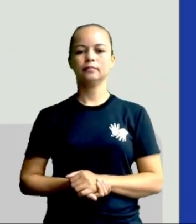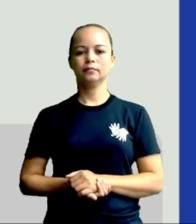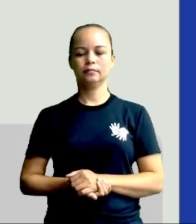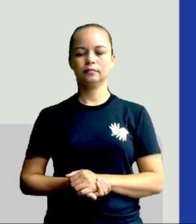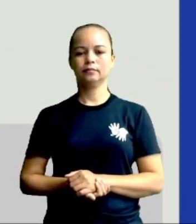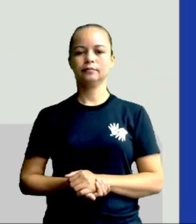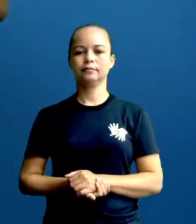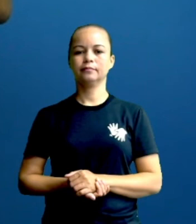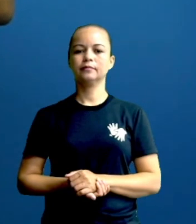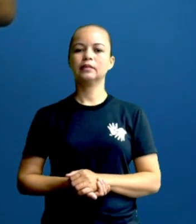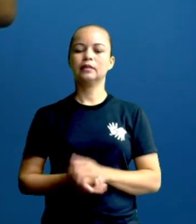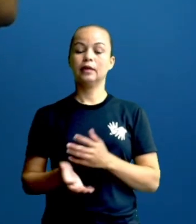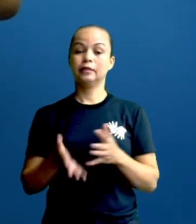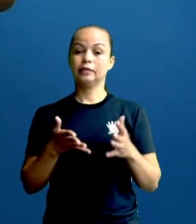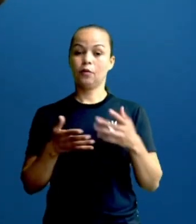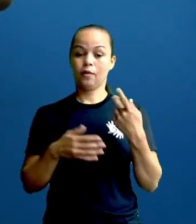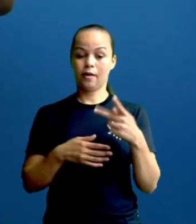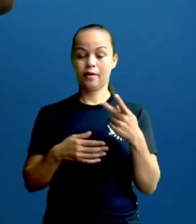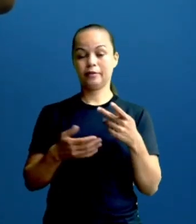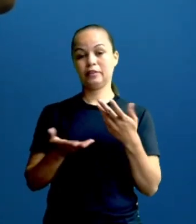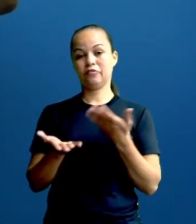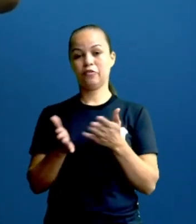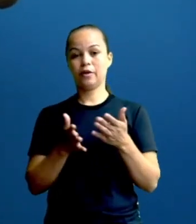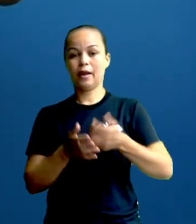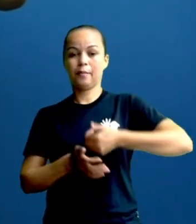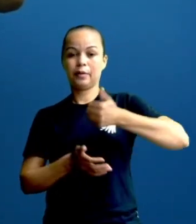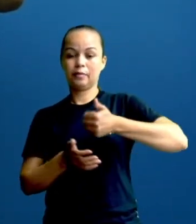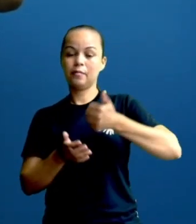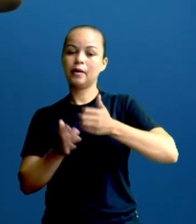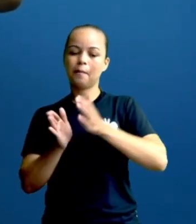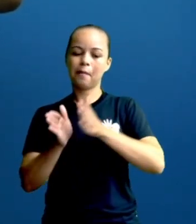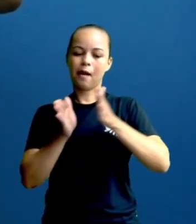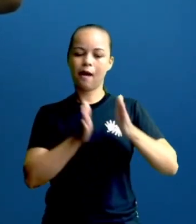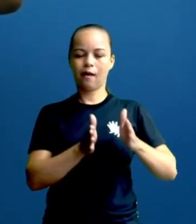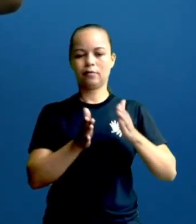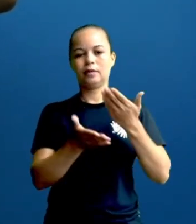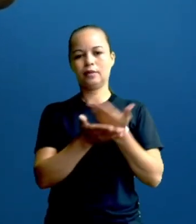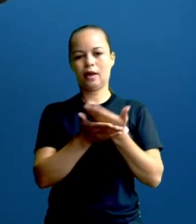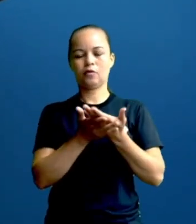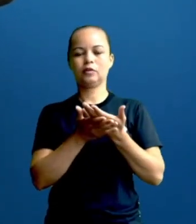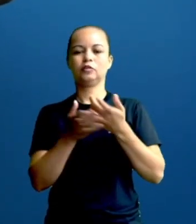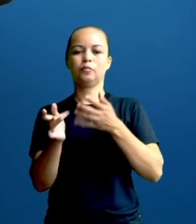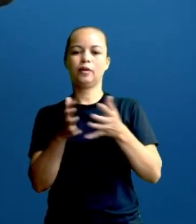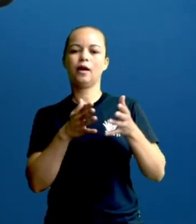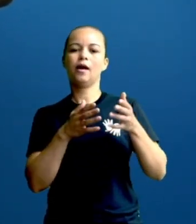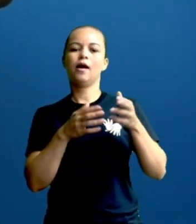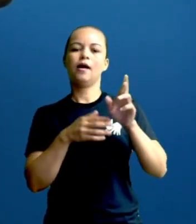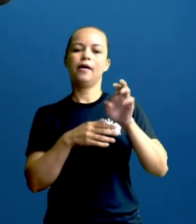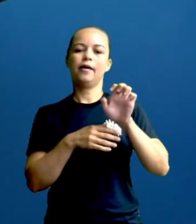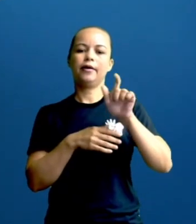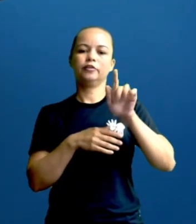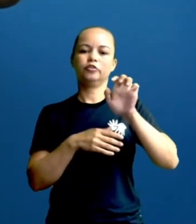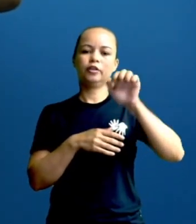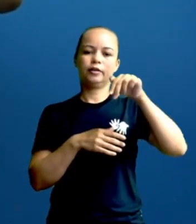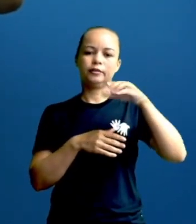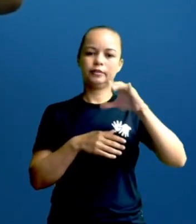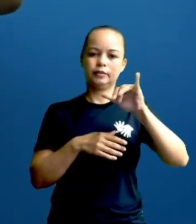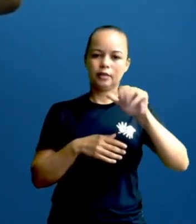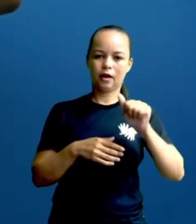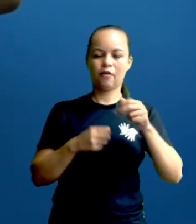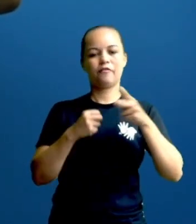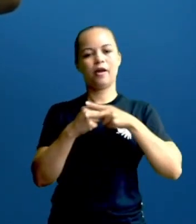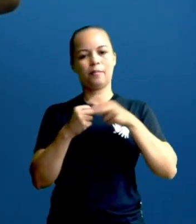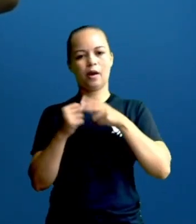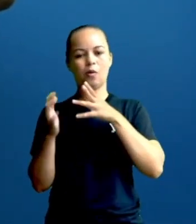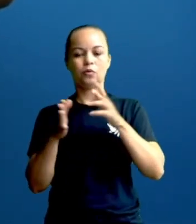bem pessoal Essa foi a primeira parte da aula sobre regência verbal na próxima semana nós